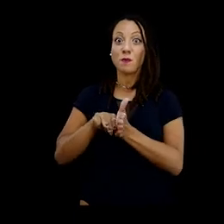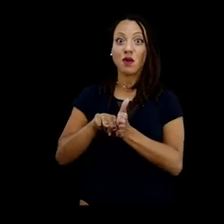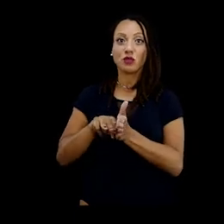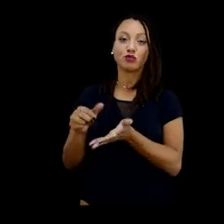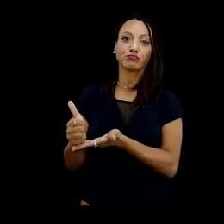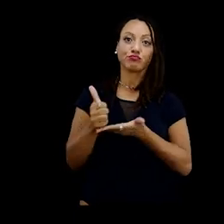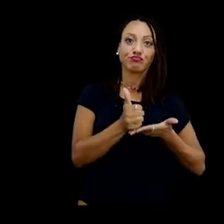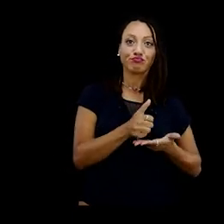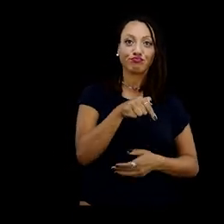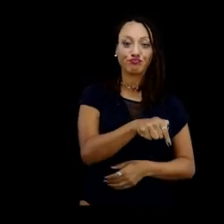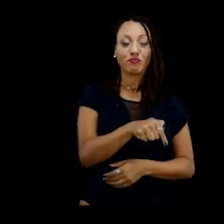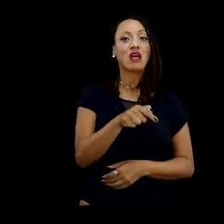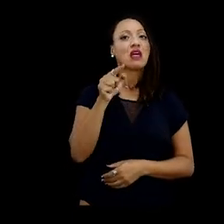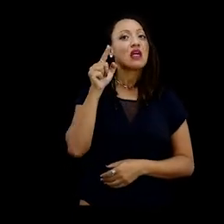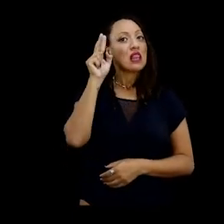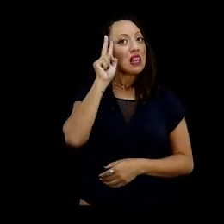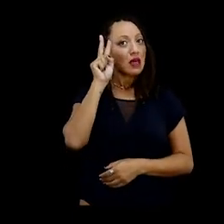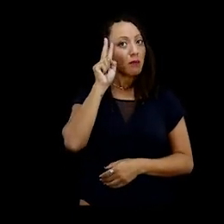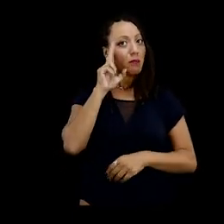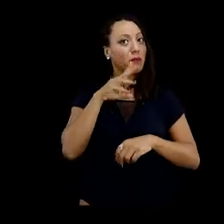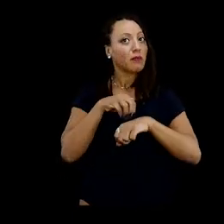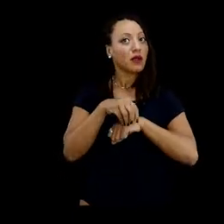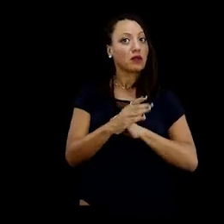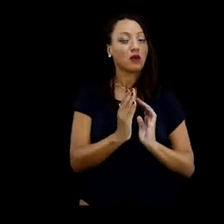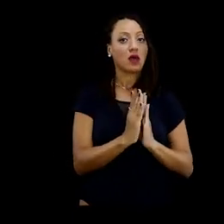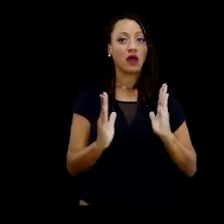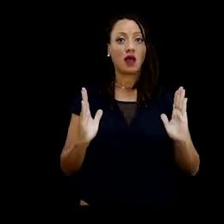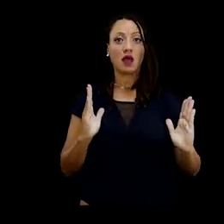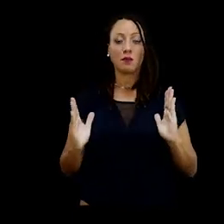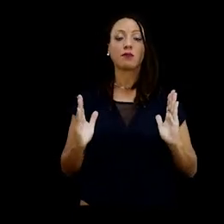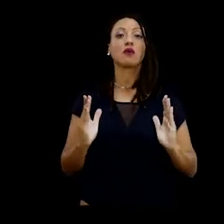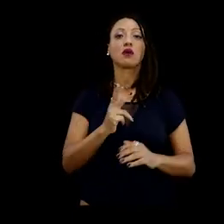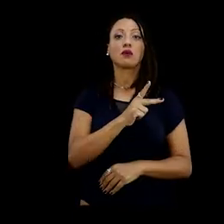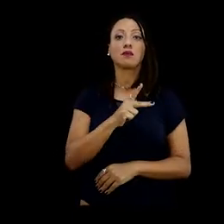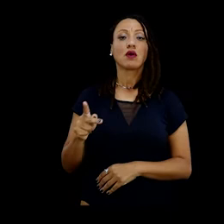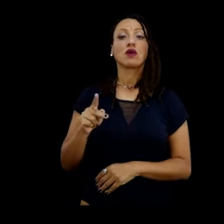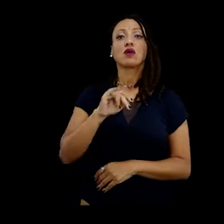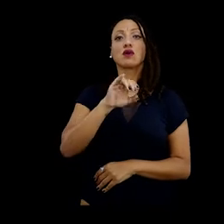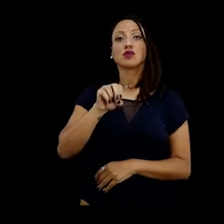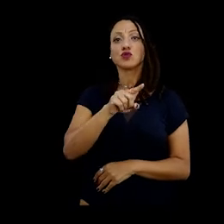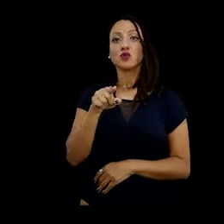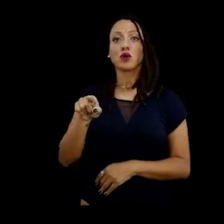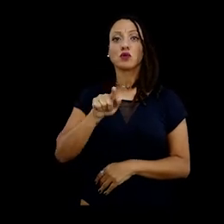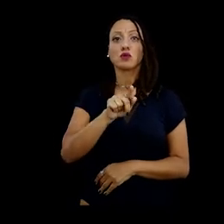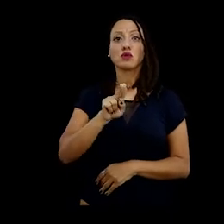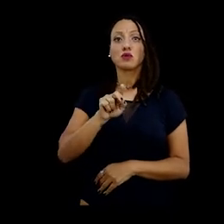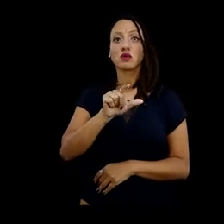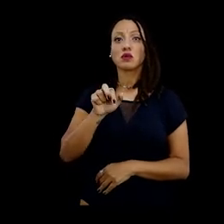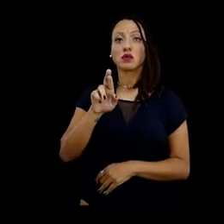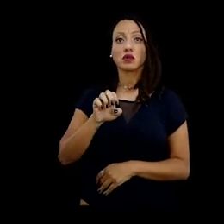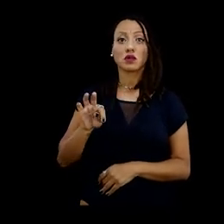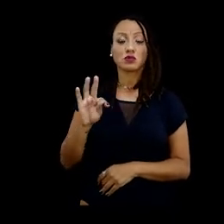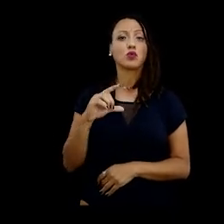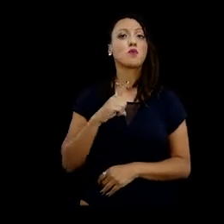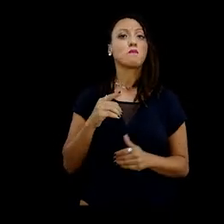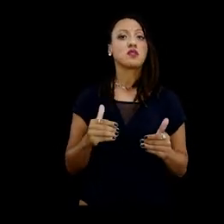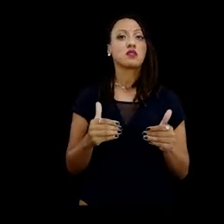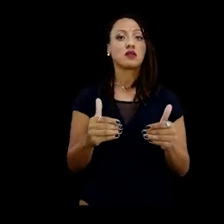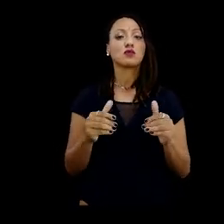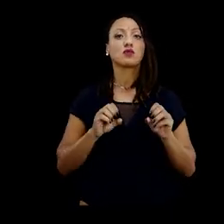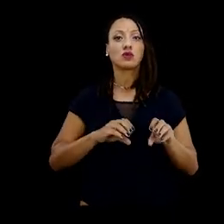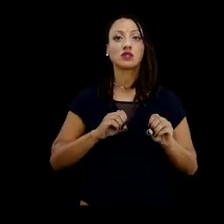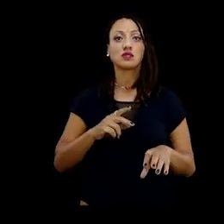É preciso lembrar que nós estamos falando aí do período do governo João Goulart, quando o ministro da Educação era o